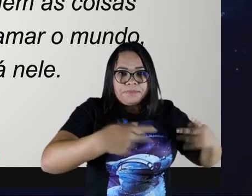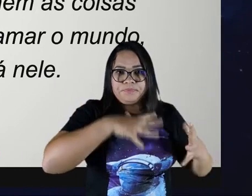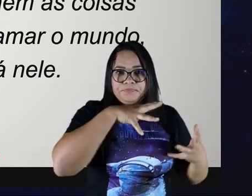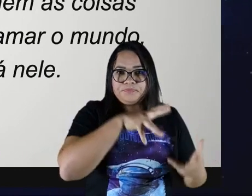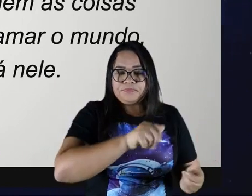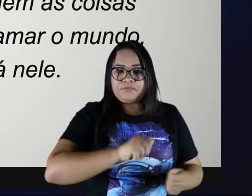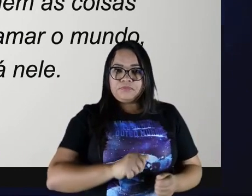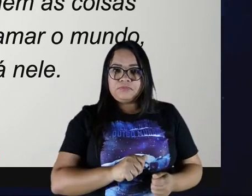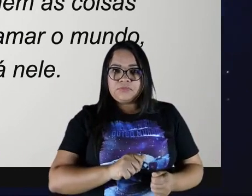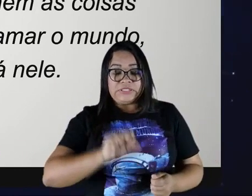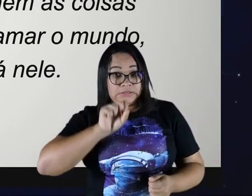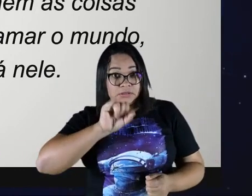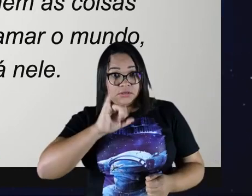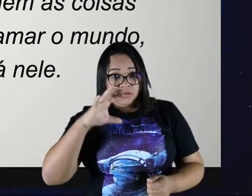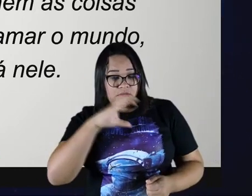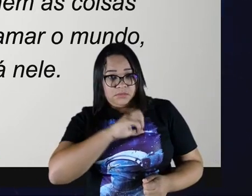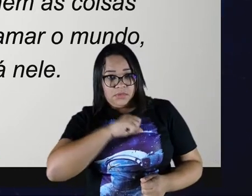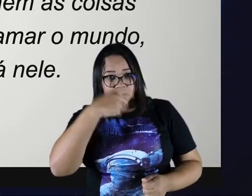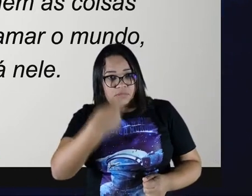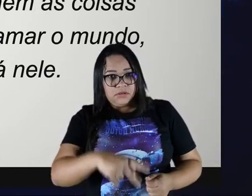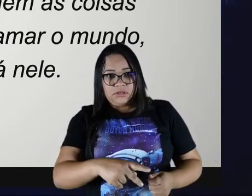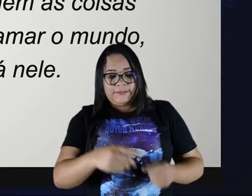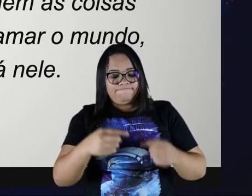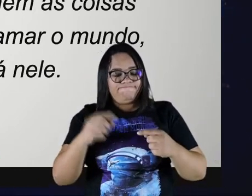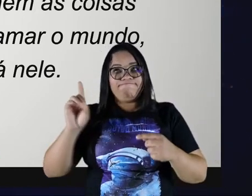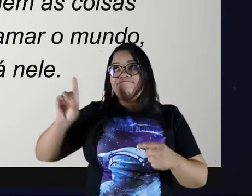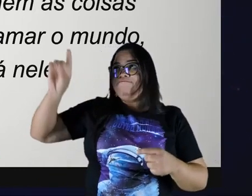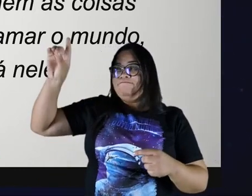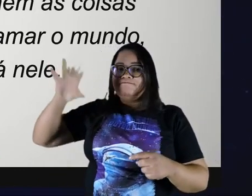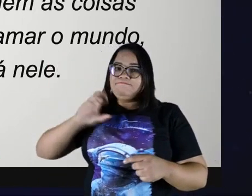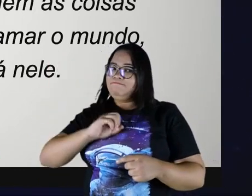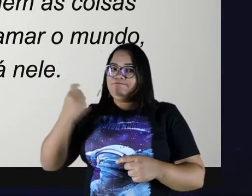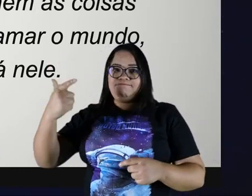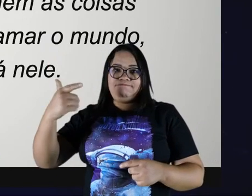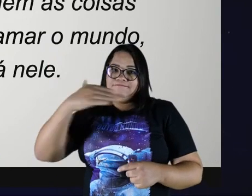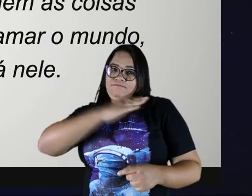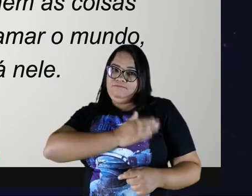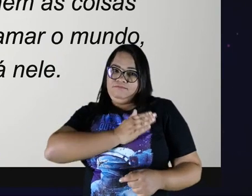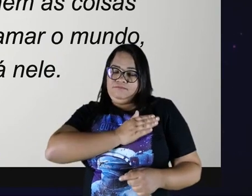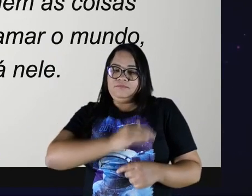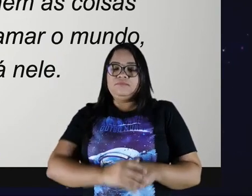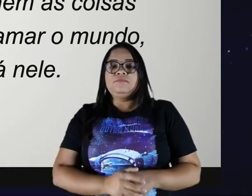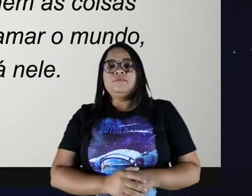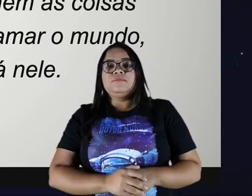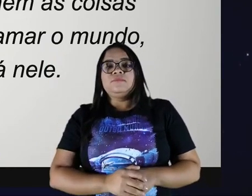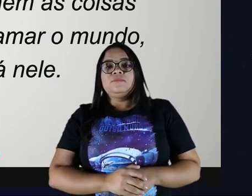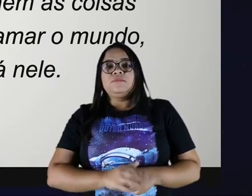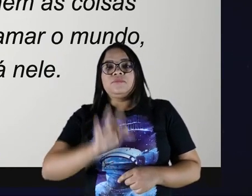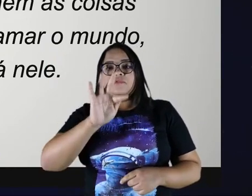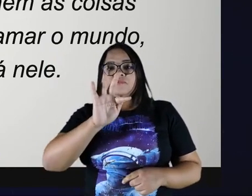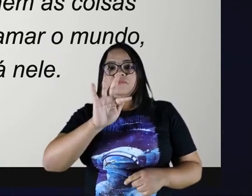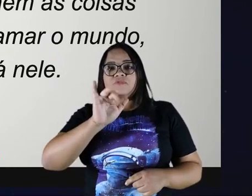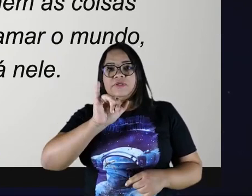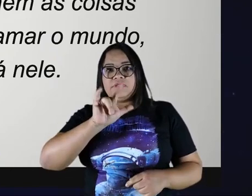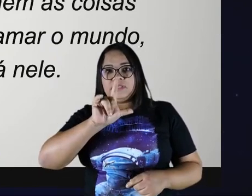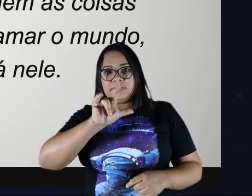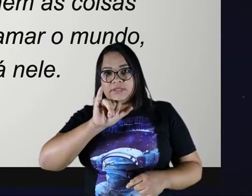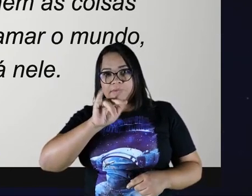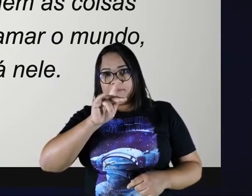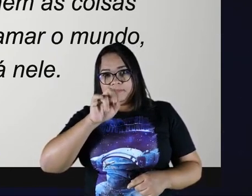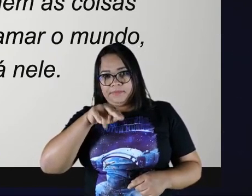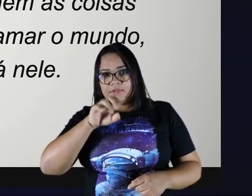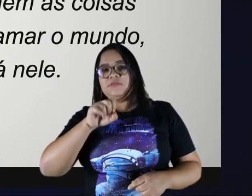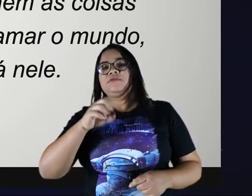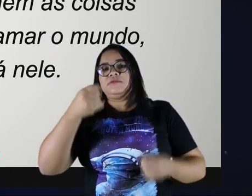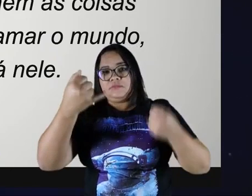o amor do Pai não está nele. E também Filipenses 4, versículo 8, claramente isso nós conhecemos: